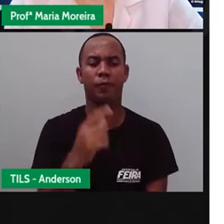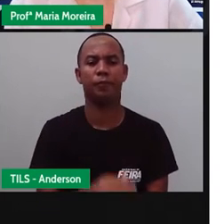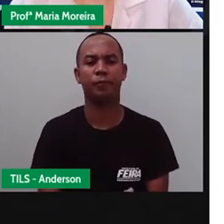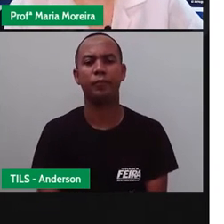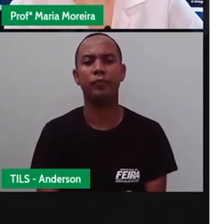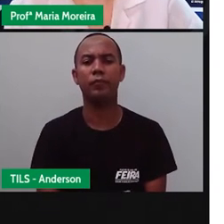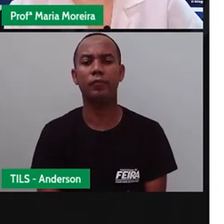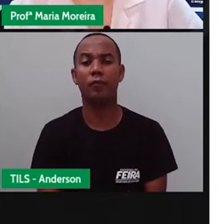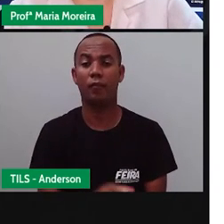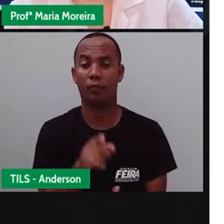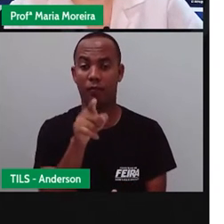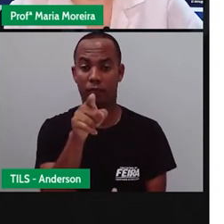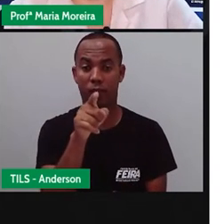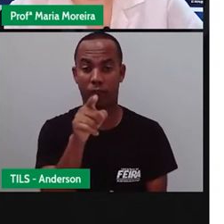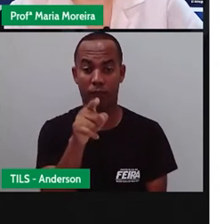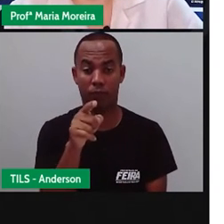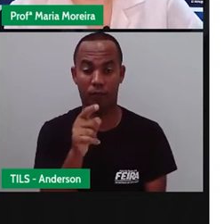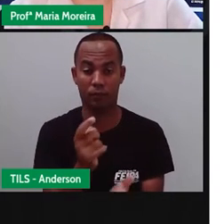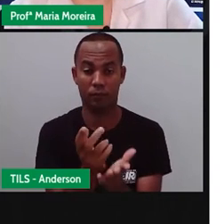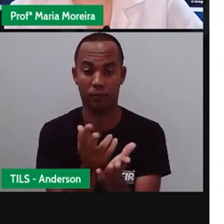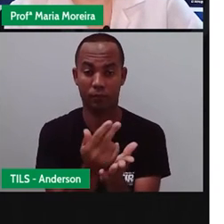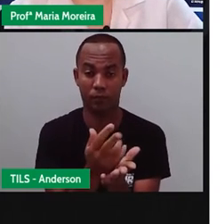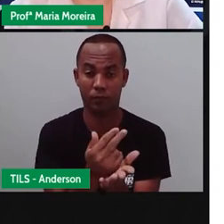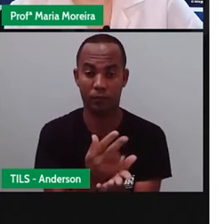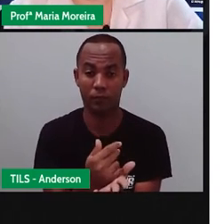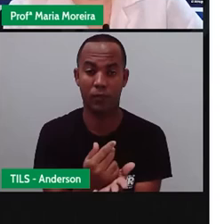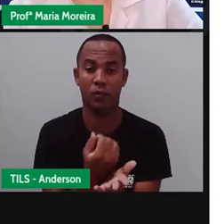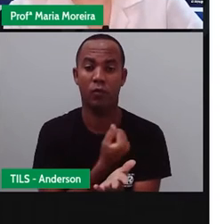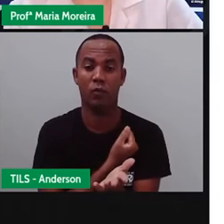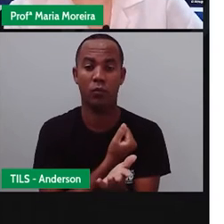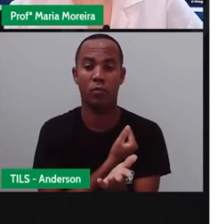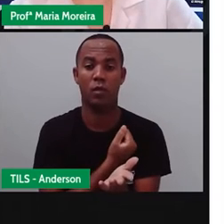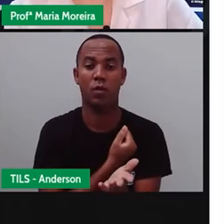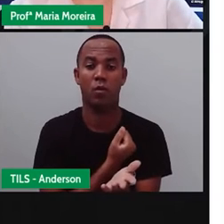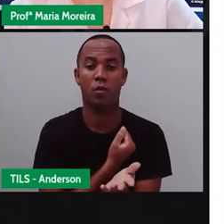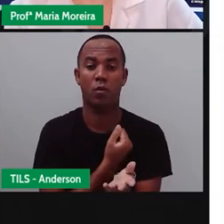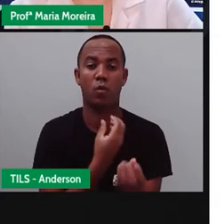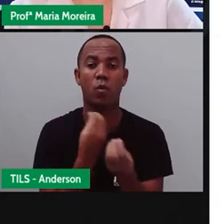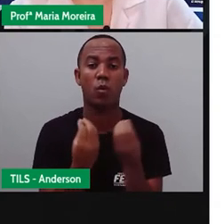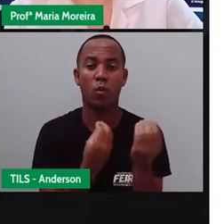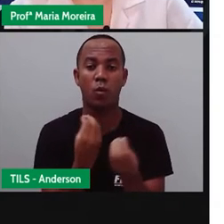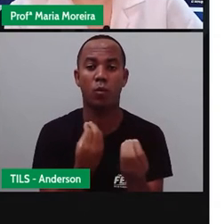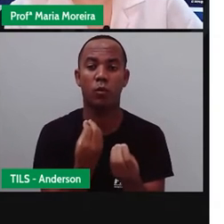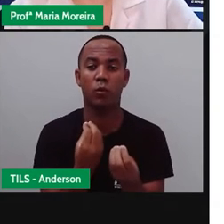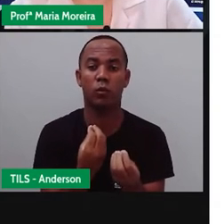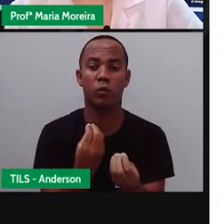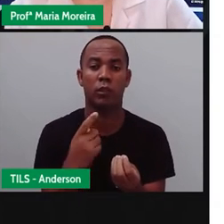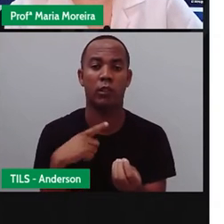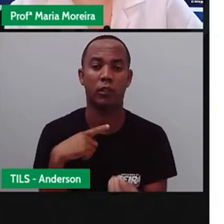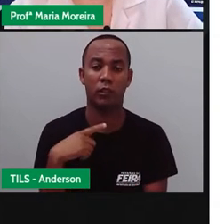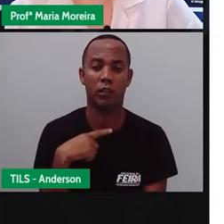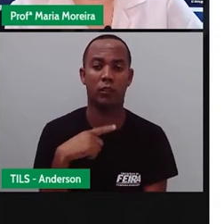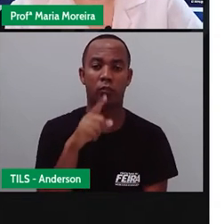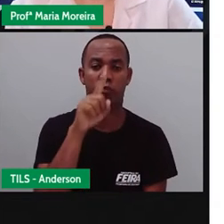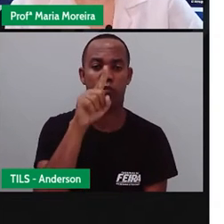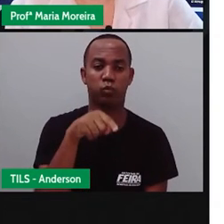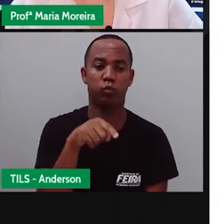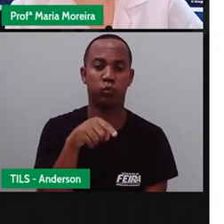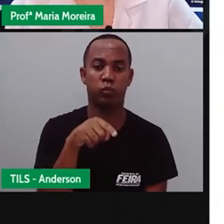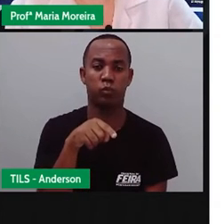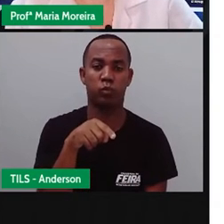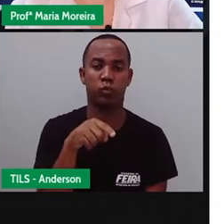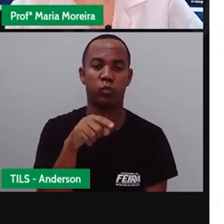É nesse sistema gráfico arcaico de numeração a unidade era representada por um traço horizontal